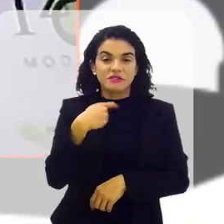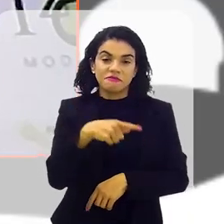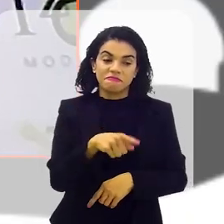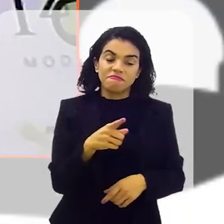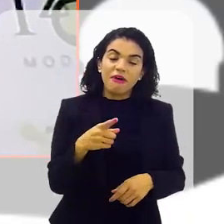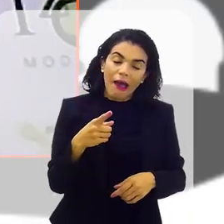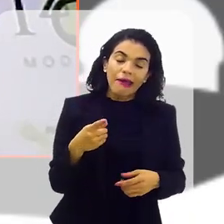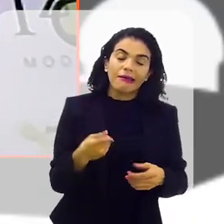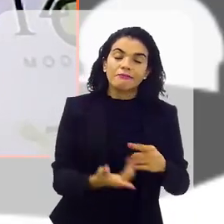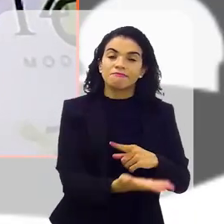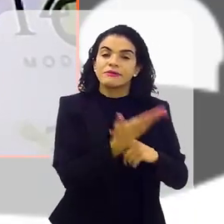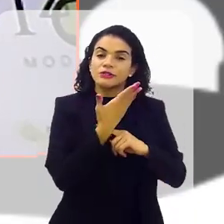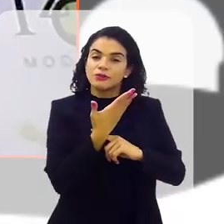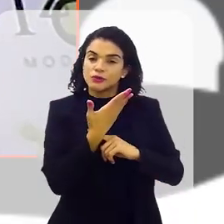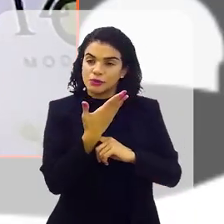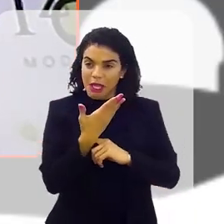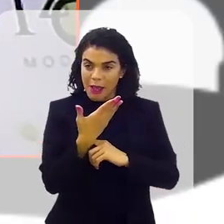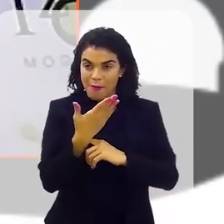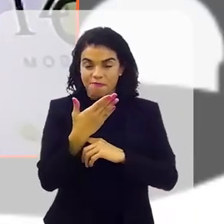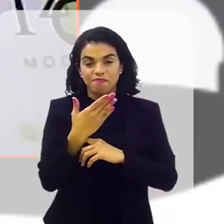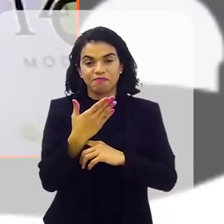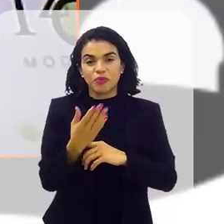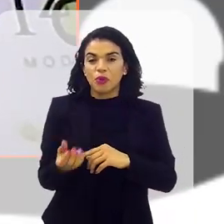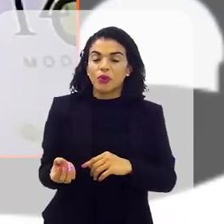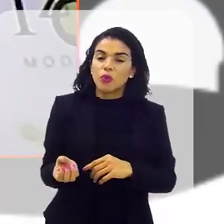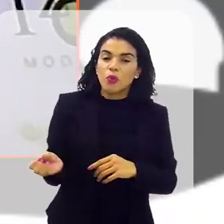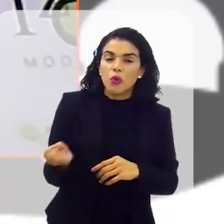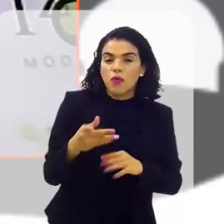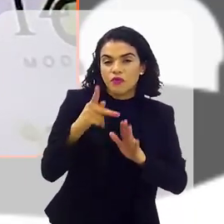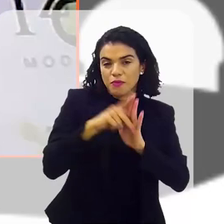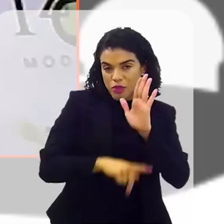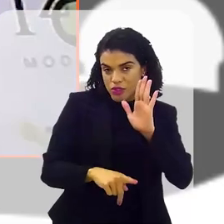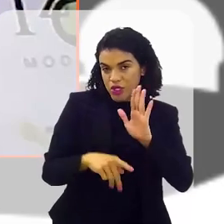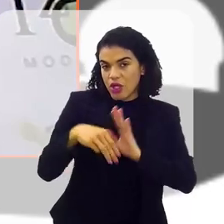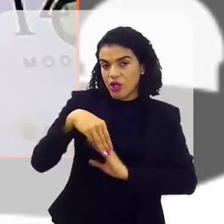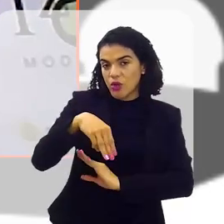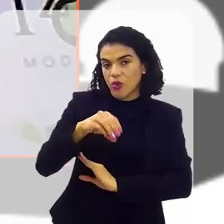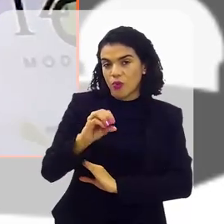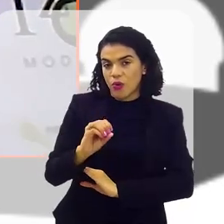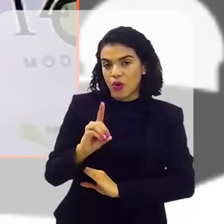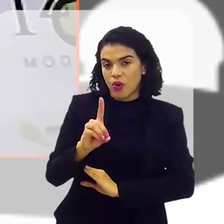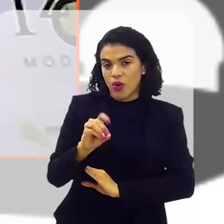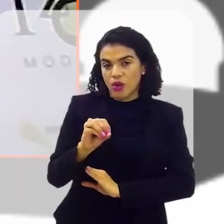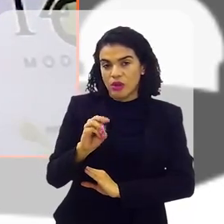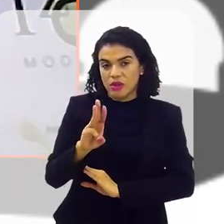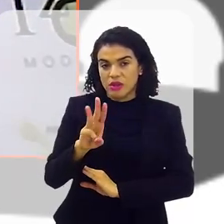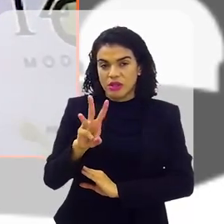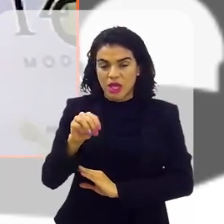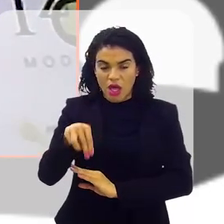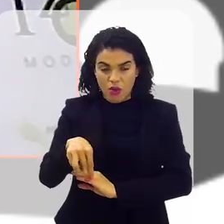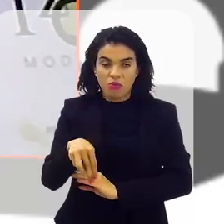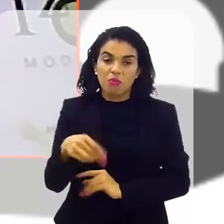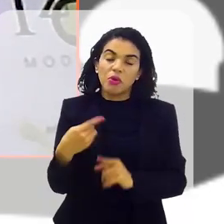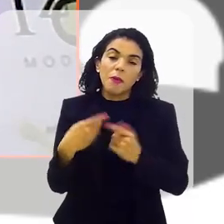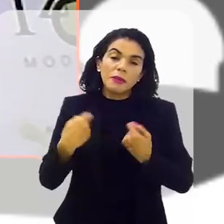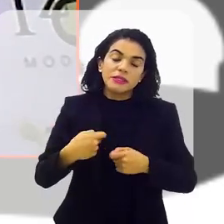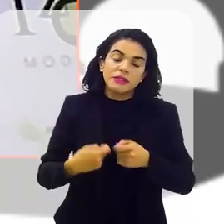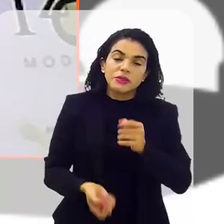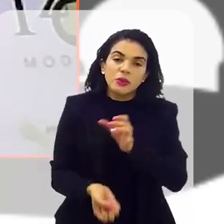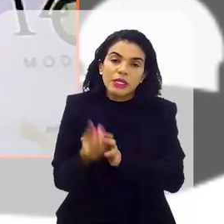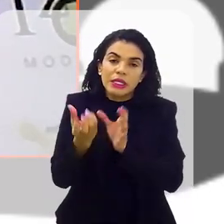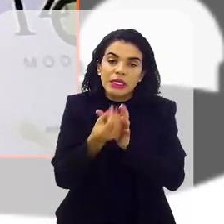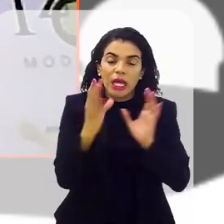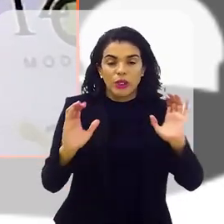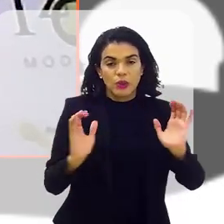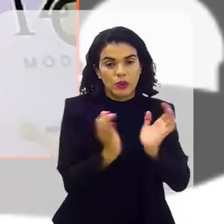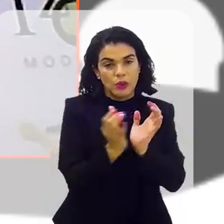me ajudar nessa nova empreitada do projeto modal vindo mais alunos porque eu vou precisar Abrir turmas